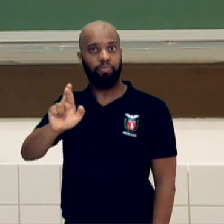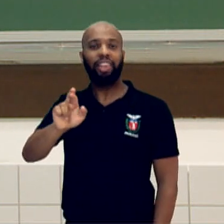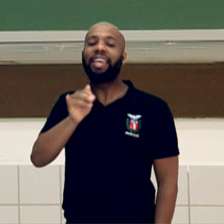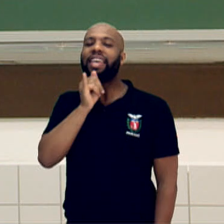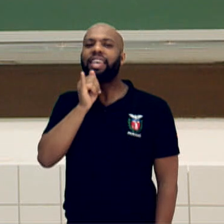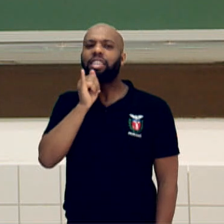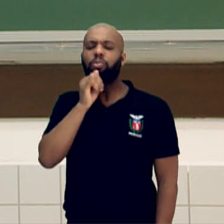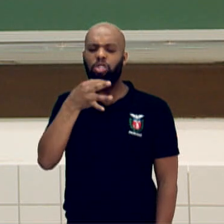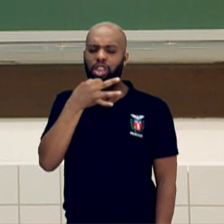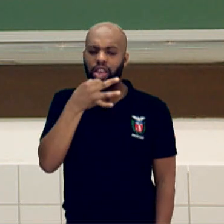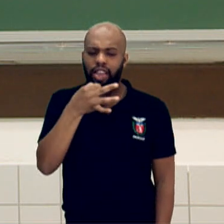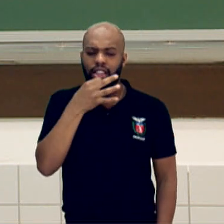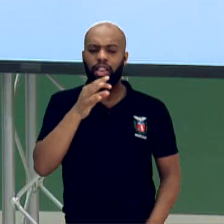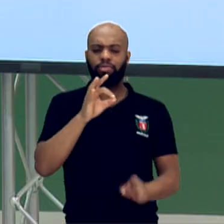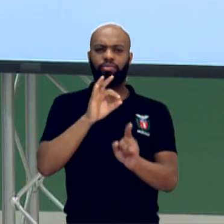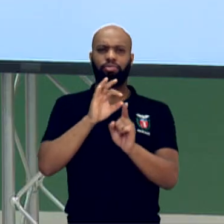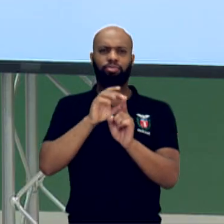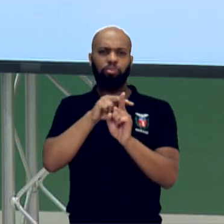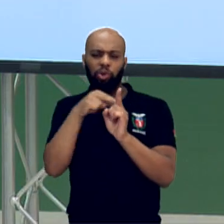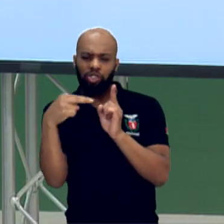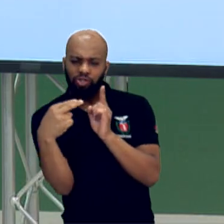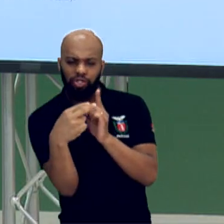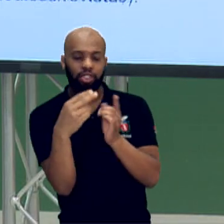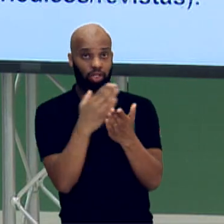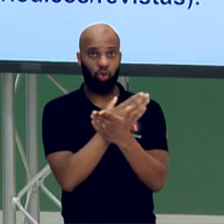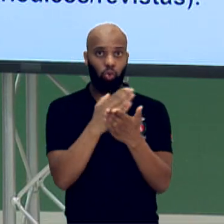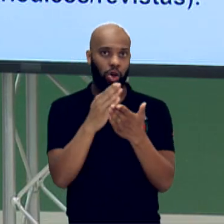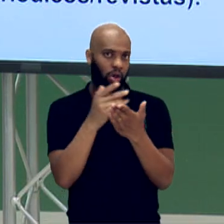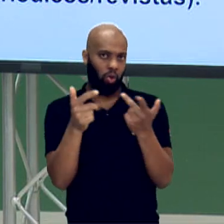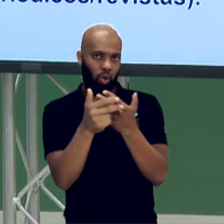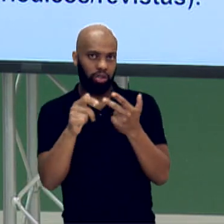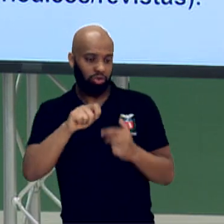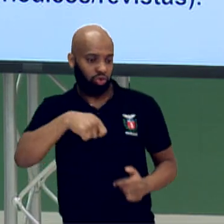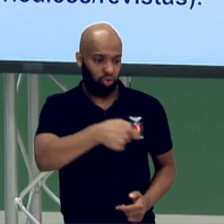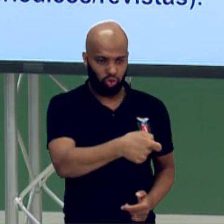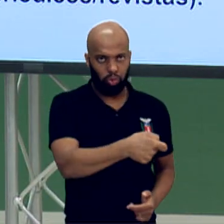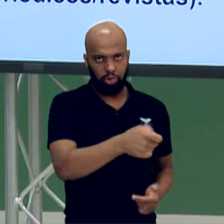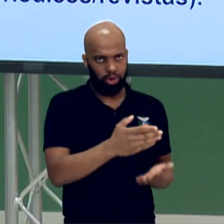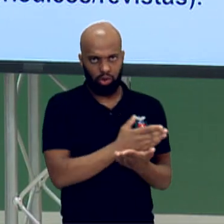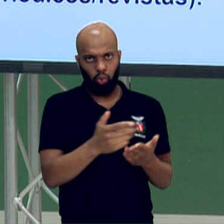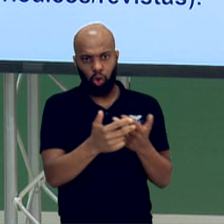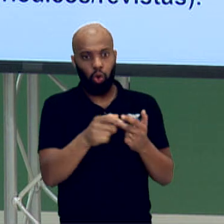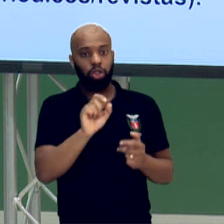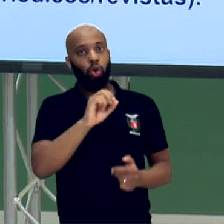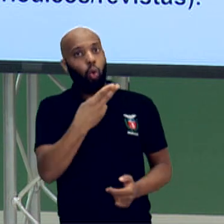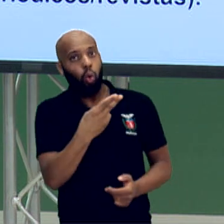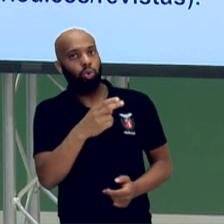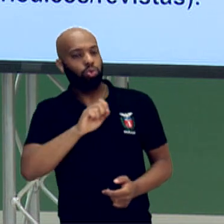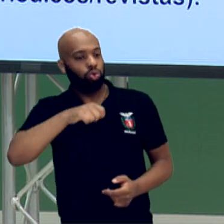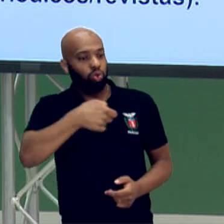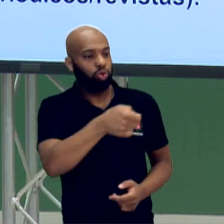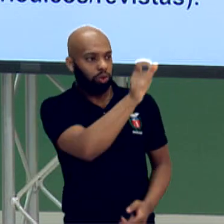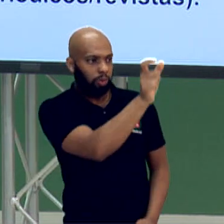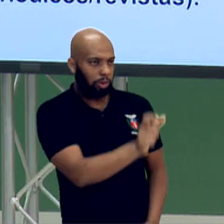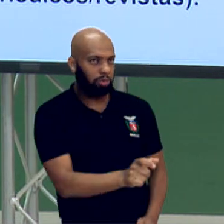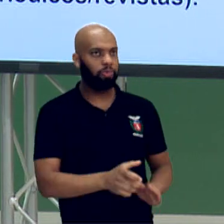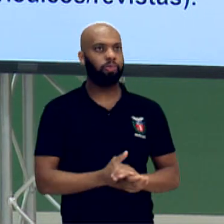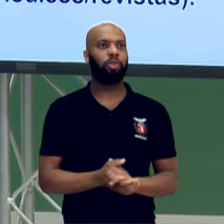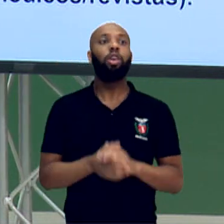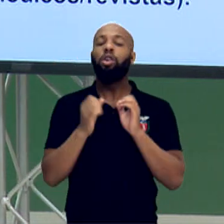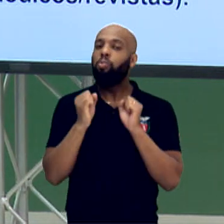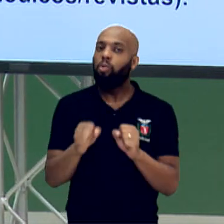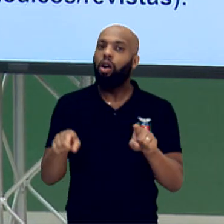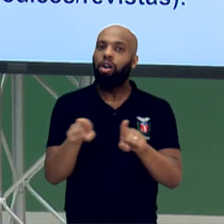vista, uma opinião sobre algo ou sobre alguém, certo? E ainda, ele pode circular, pode ser